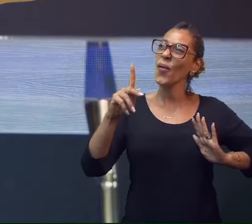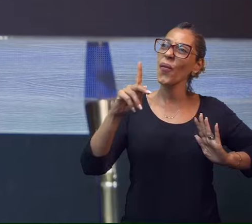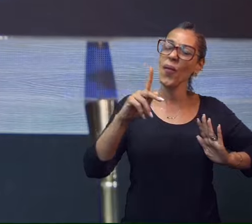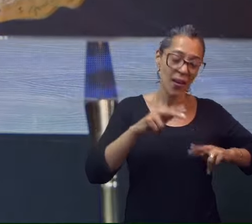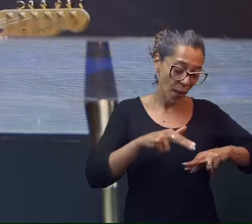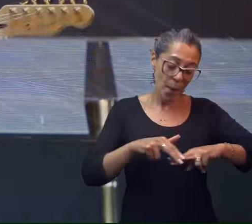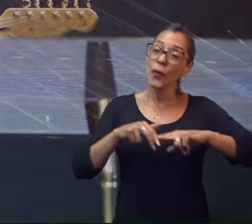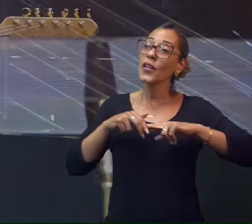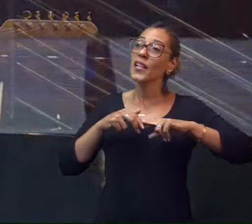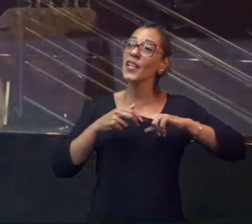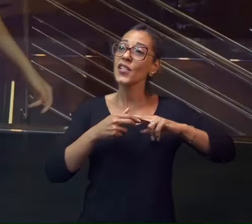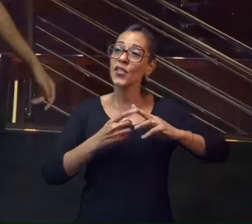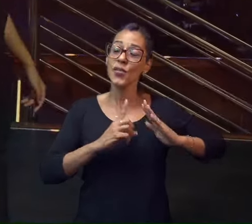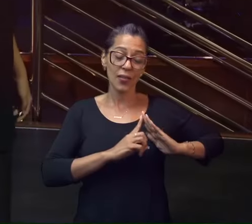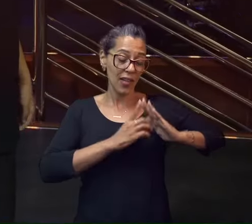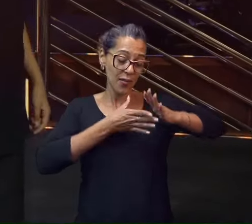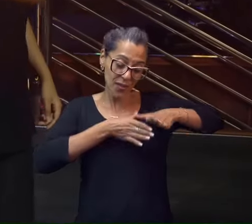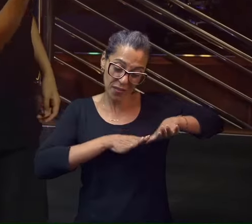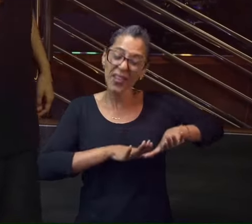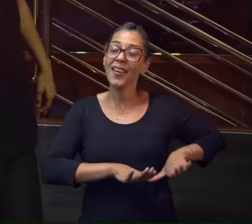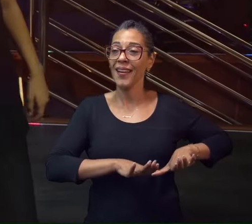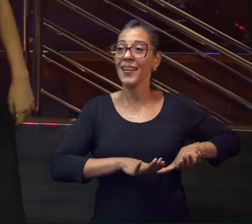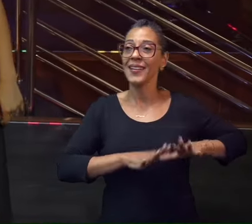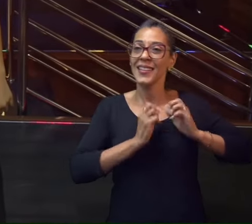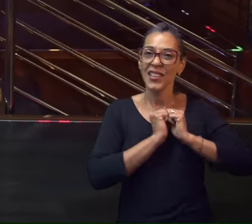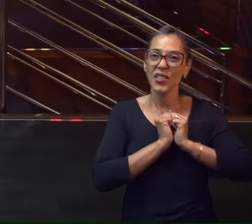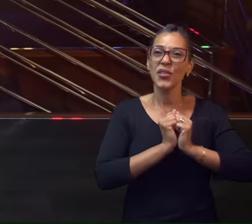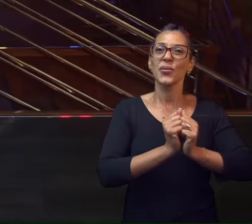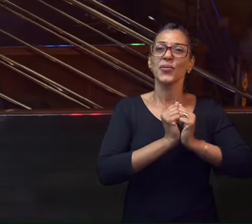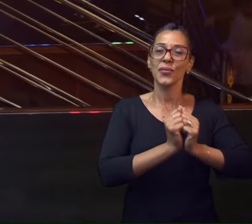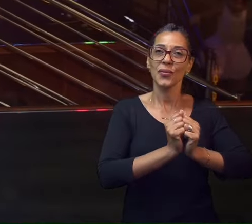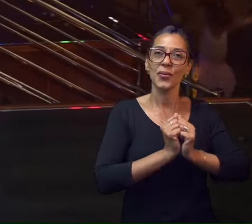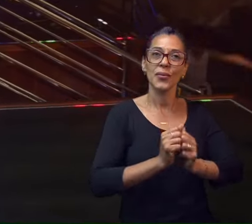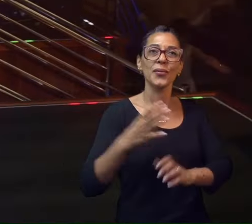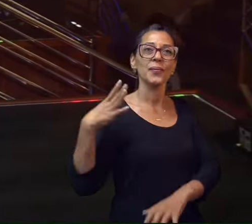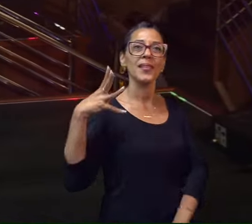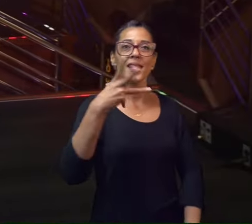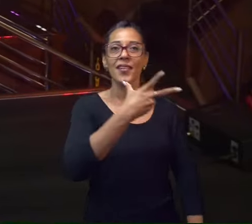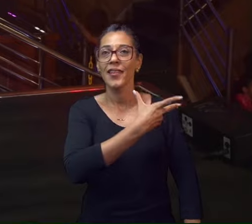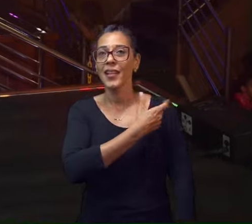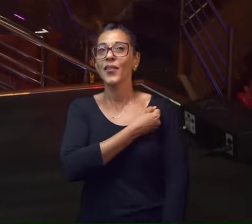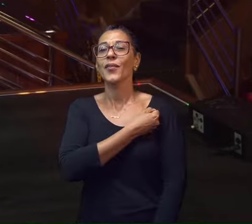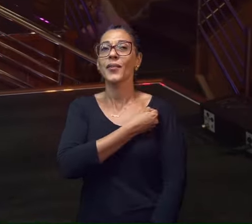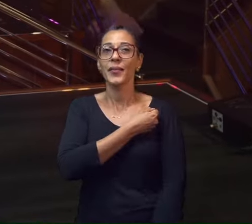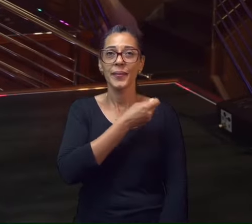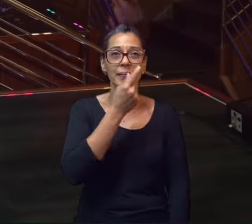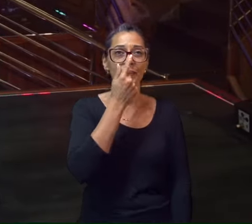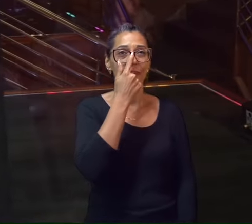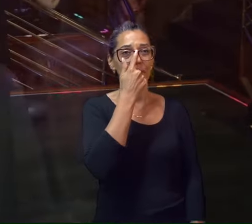fica senhor fica Senhor meu salvador